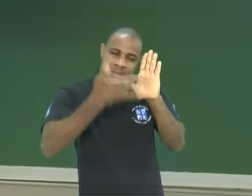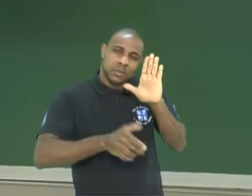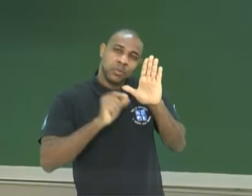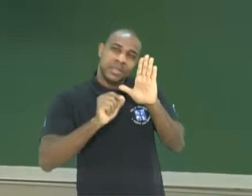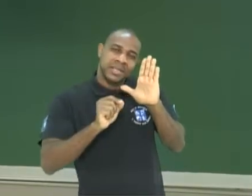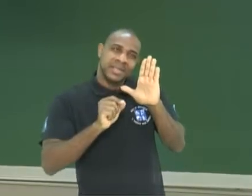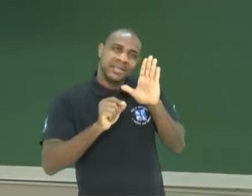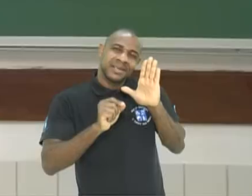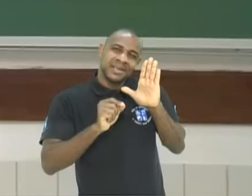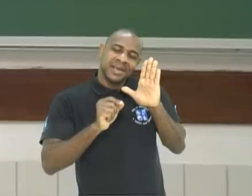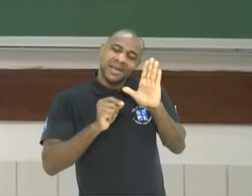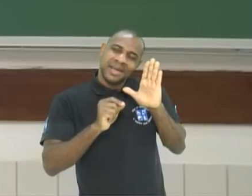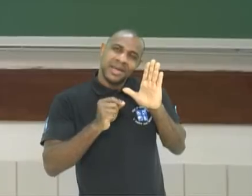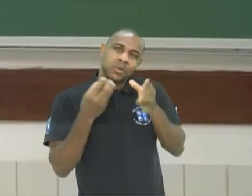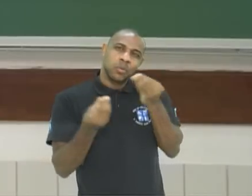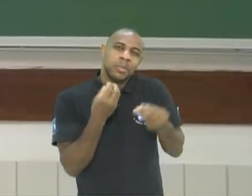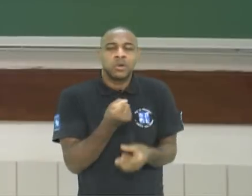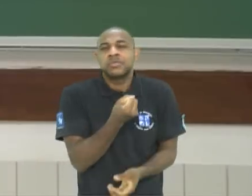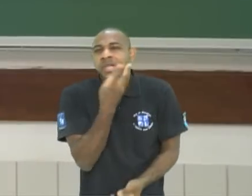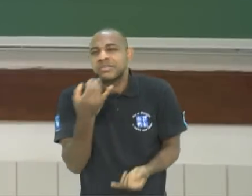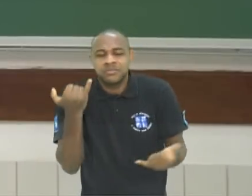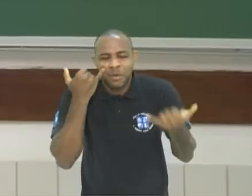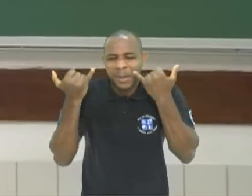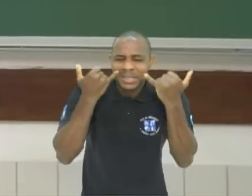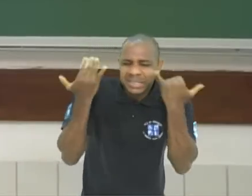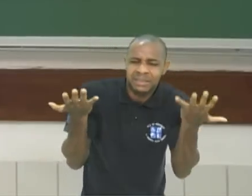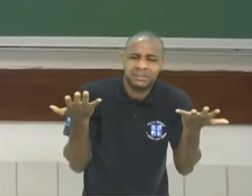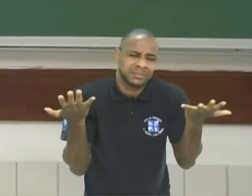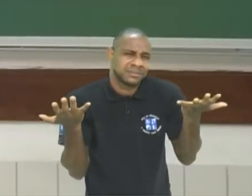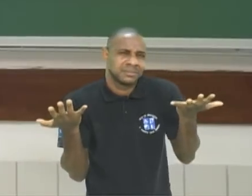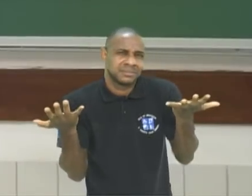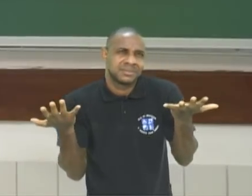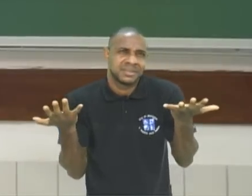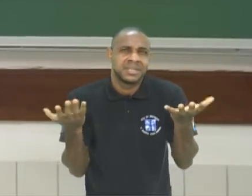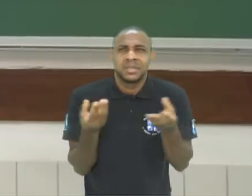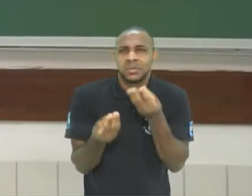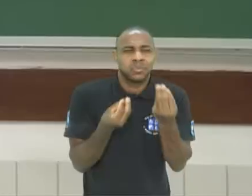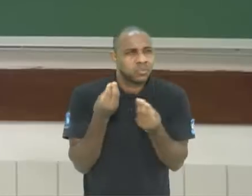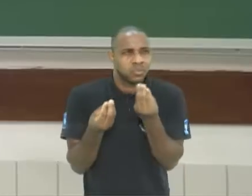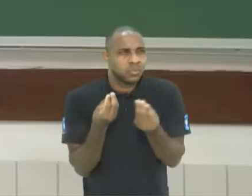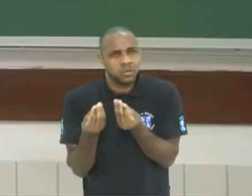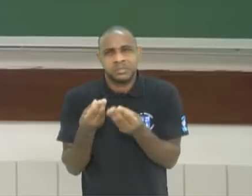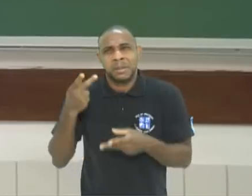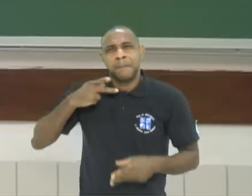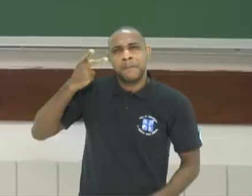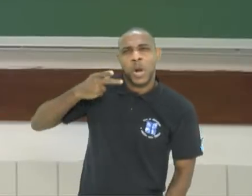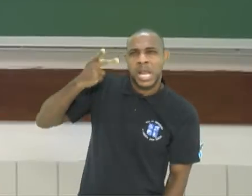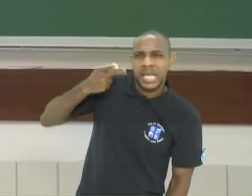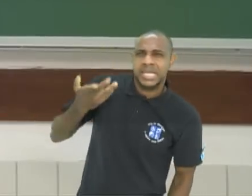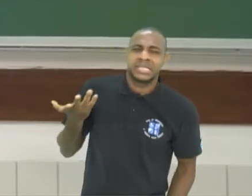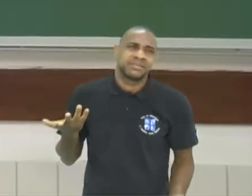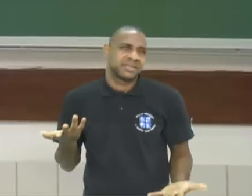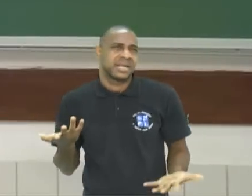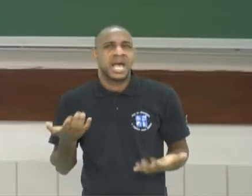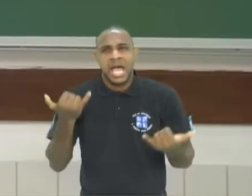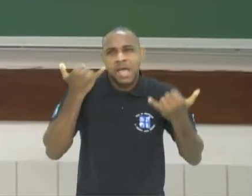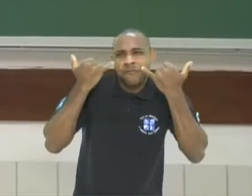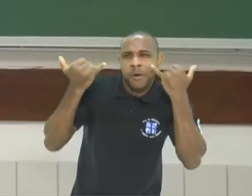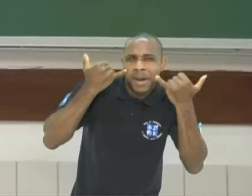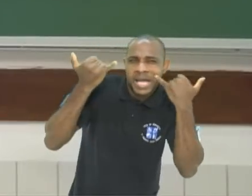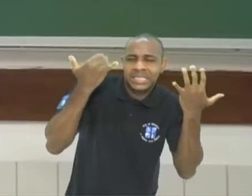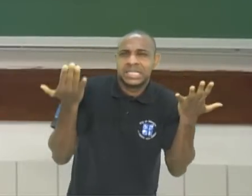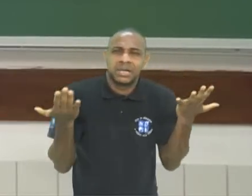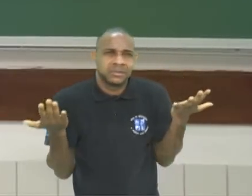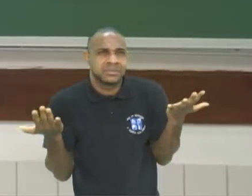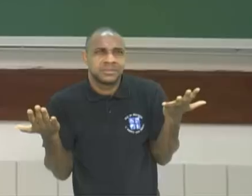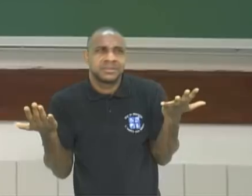falava sobre a quantidade de informações, aí ele mexeu com essa questão da política, aquelas informações